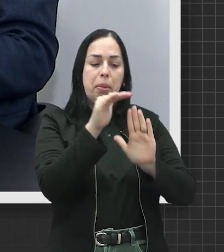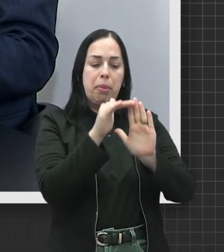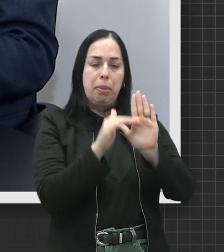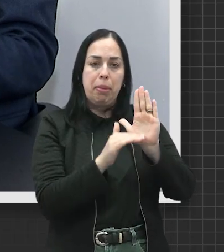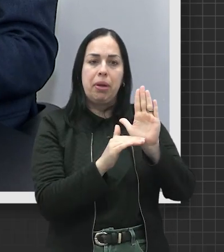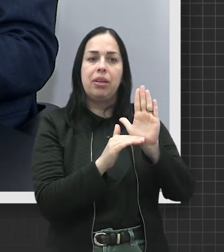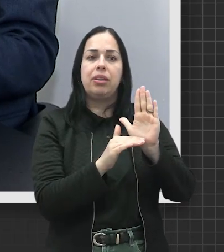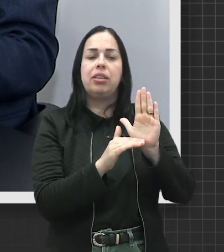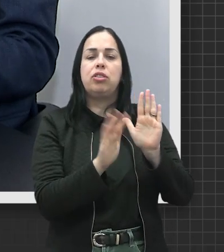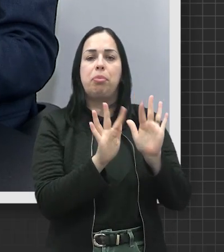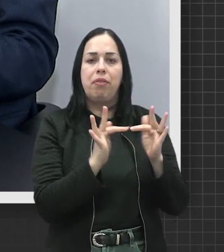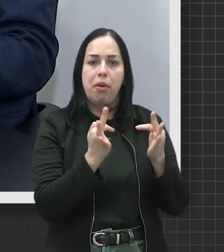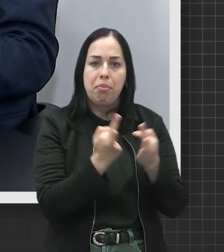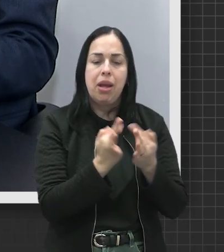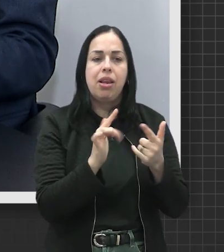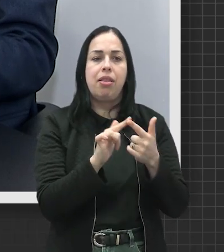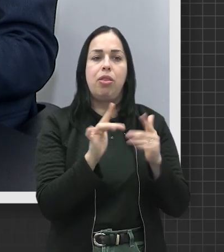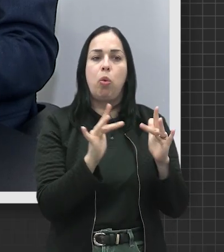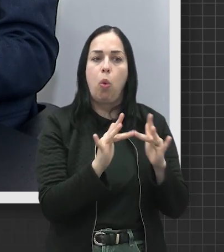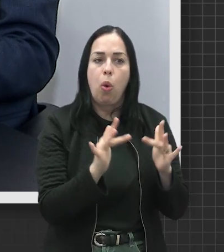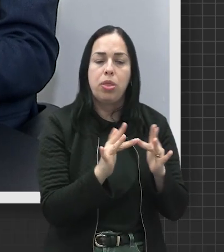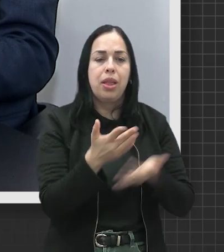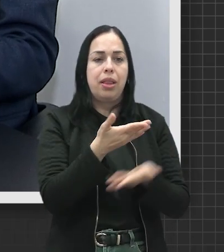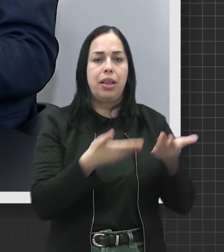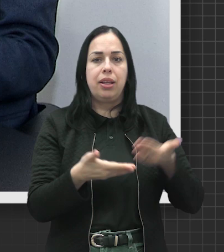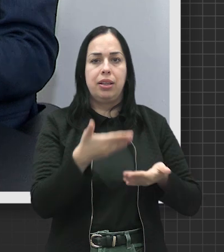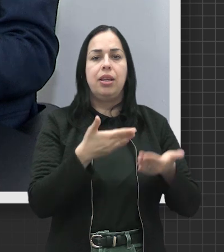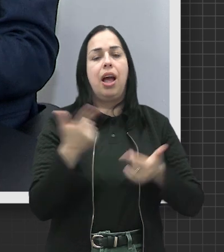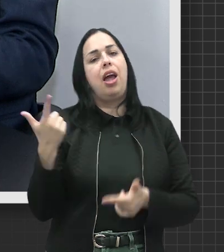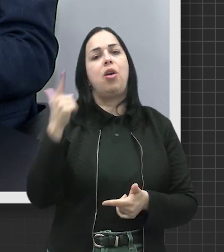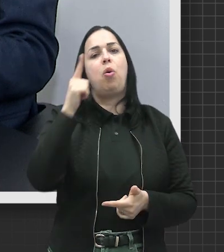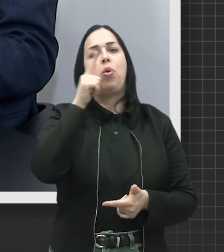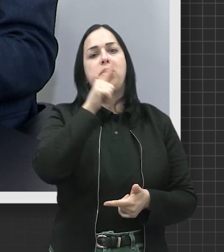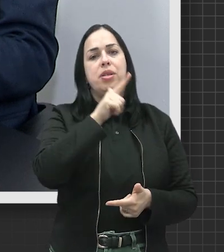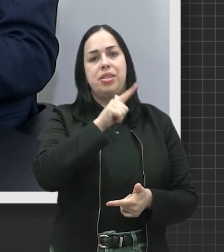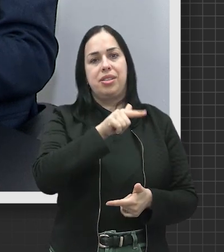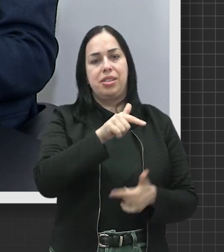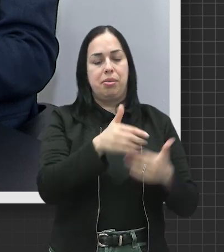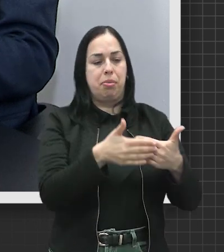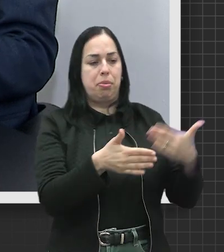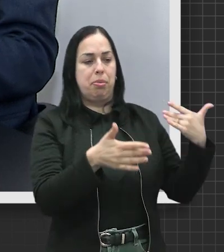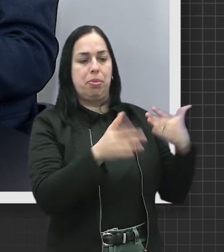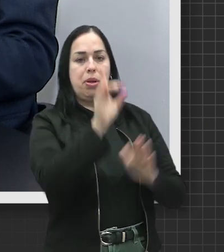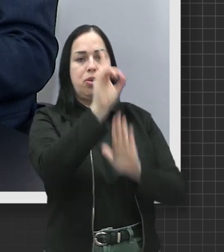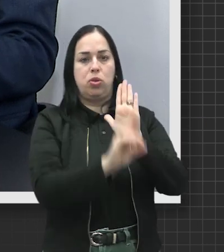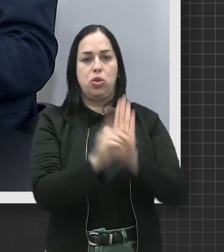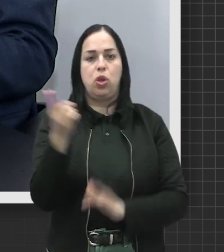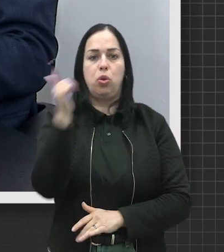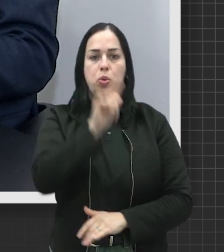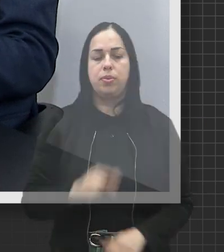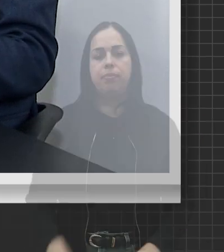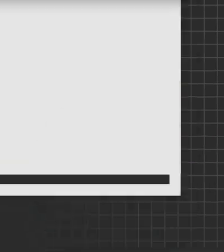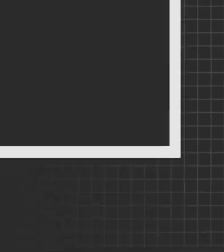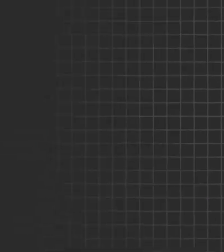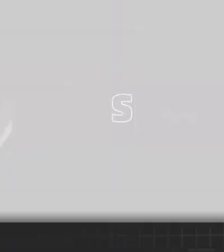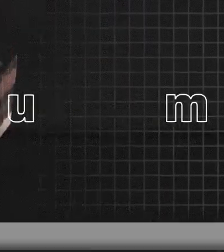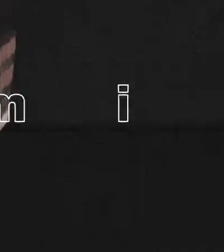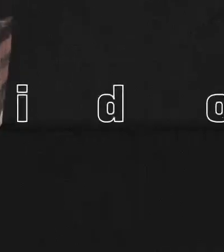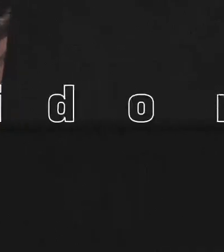os requisitos básicos da família, da convivência e assim conseguir reconhecer todos esses